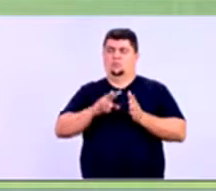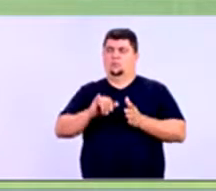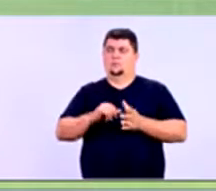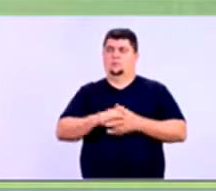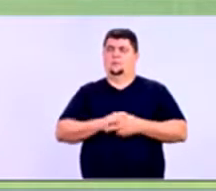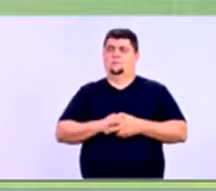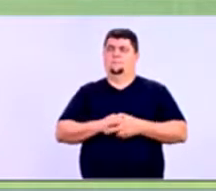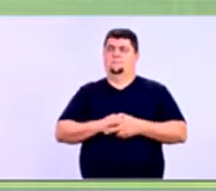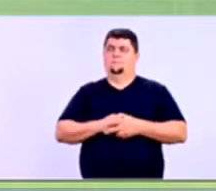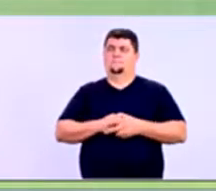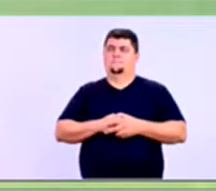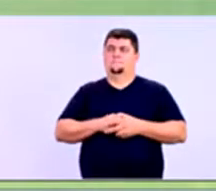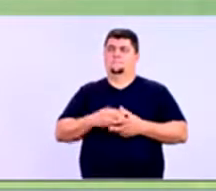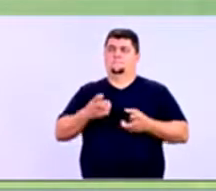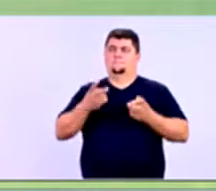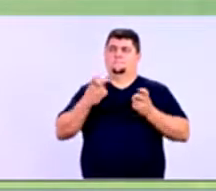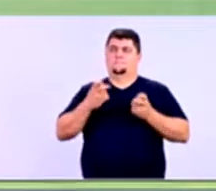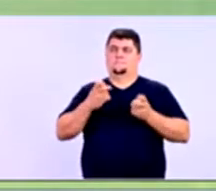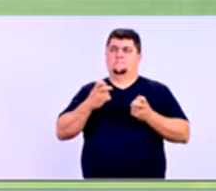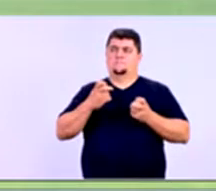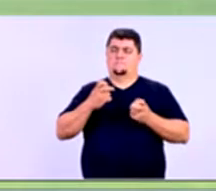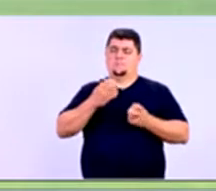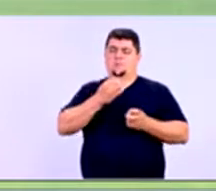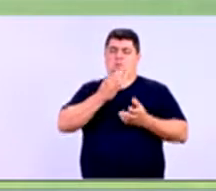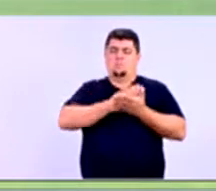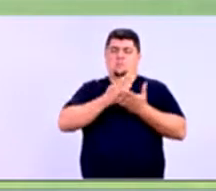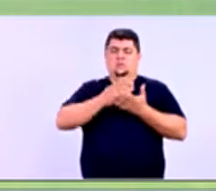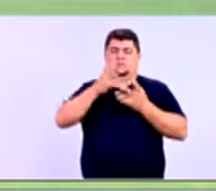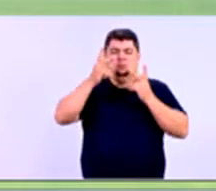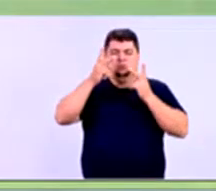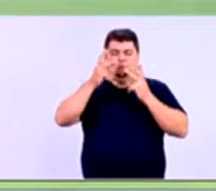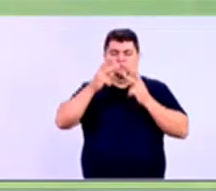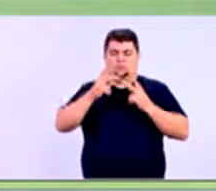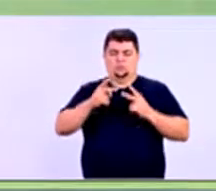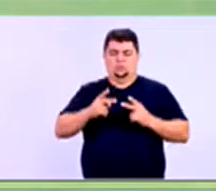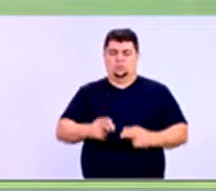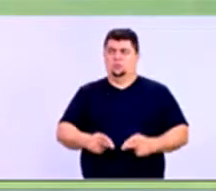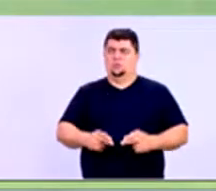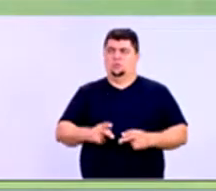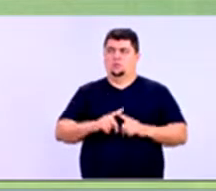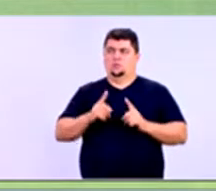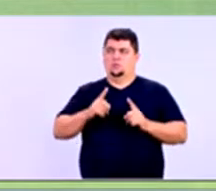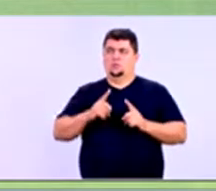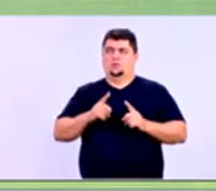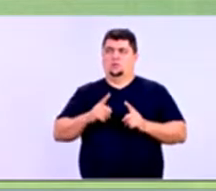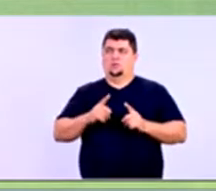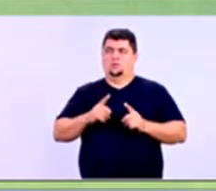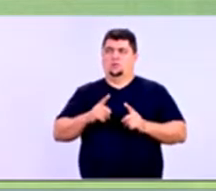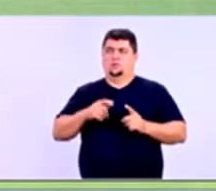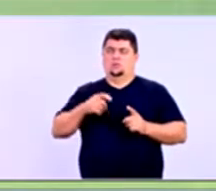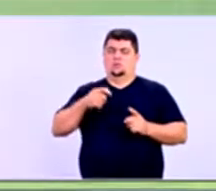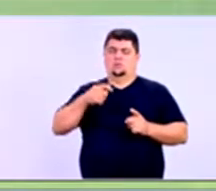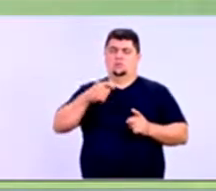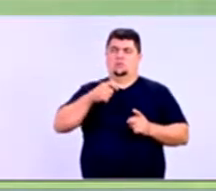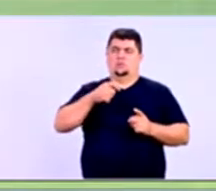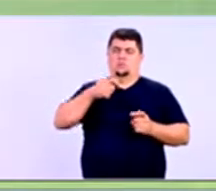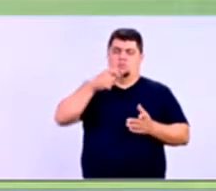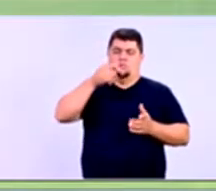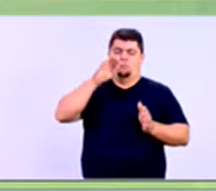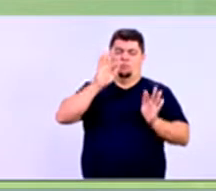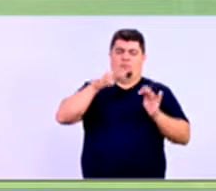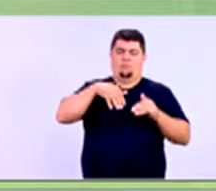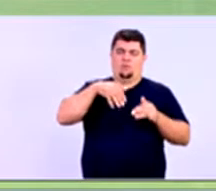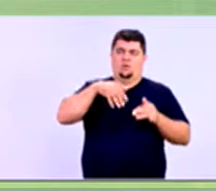ó, observa, parcelas constantes, porém o meu capital eu estou pagando mais no final, já que no final eu estou